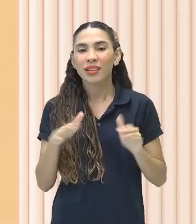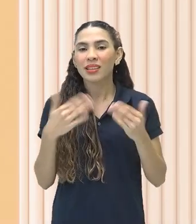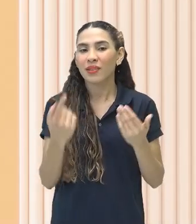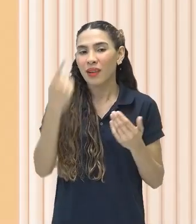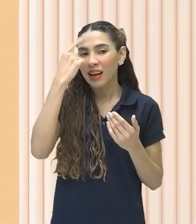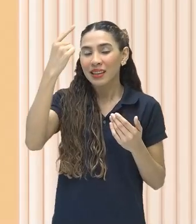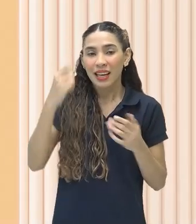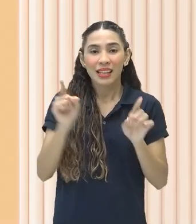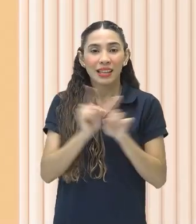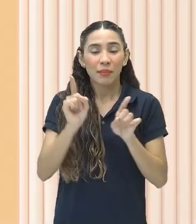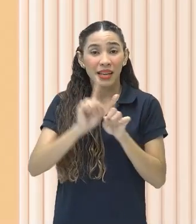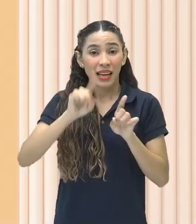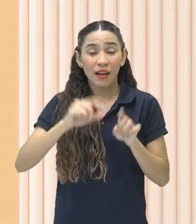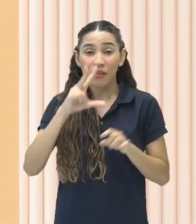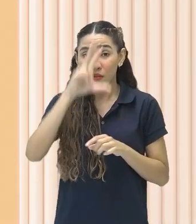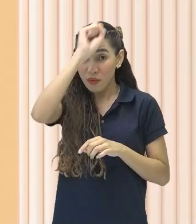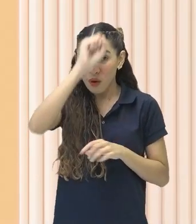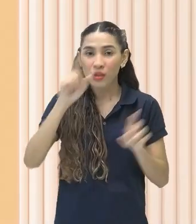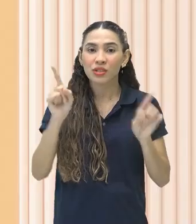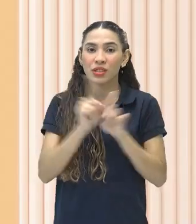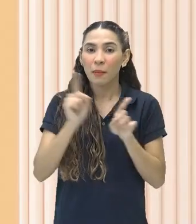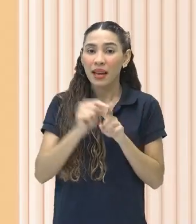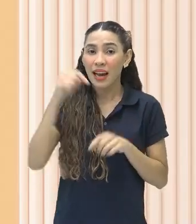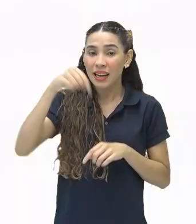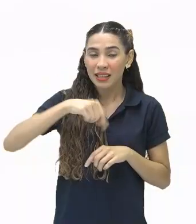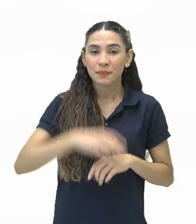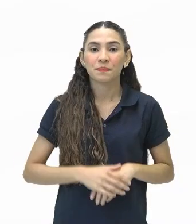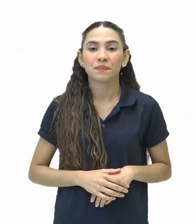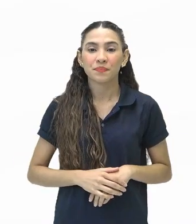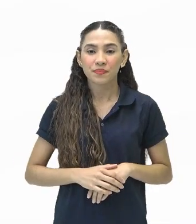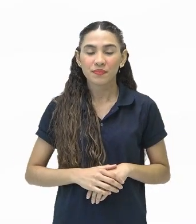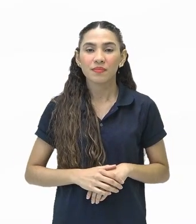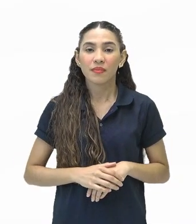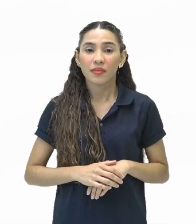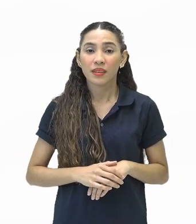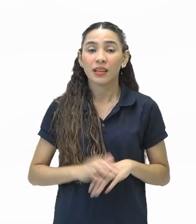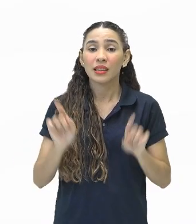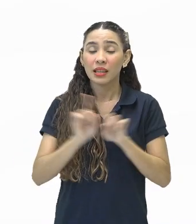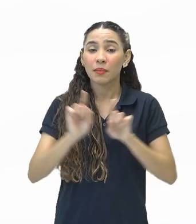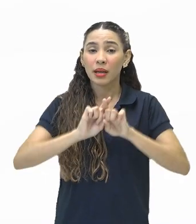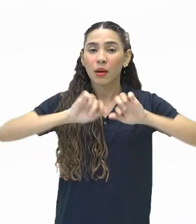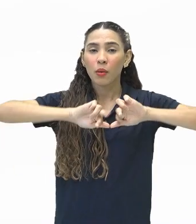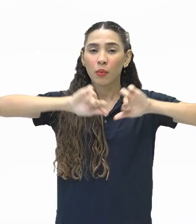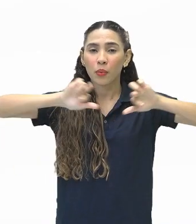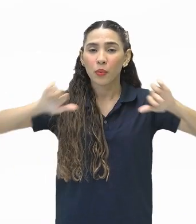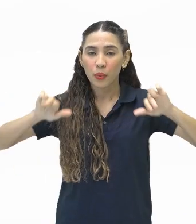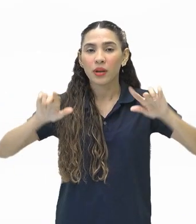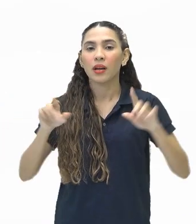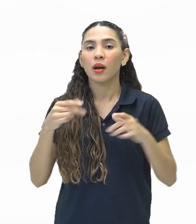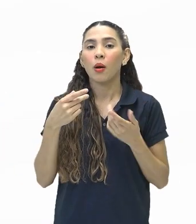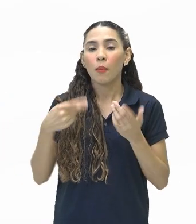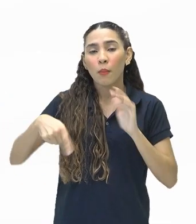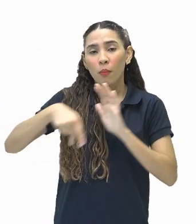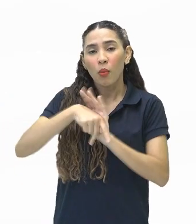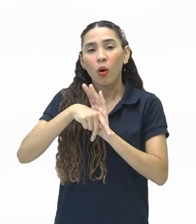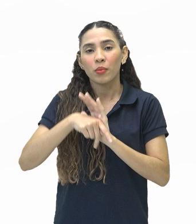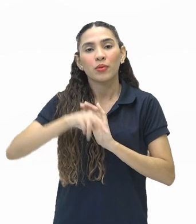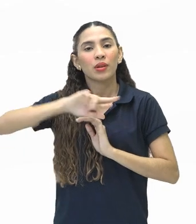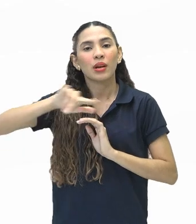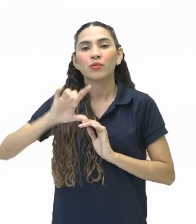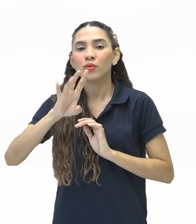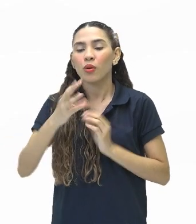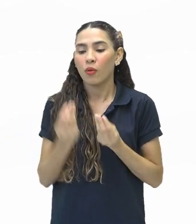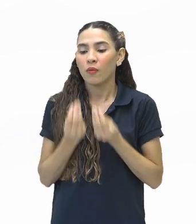ideia do comércio é muito forte também aqui. Essa diversidade do comércio não